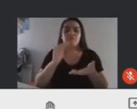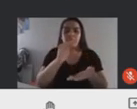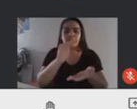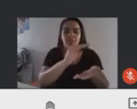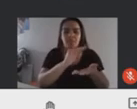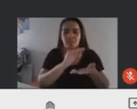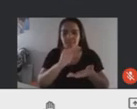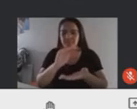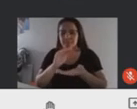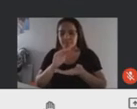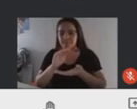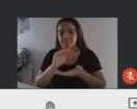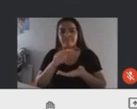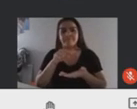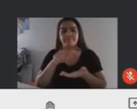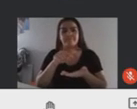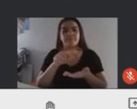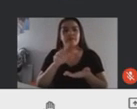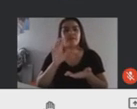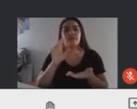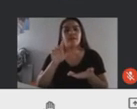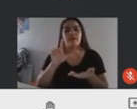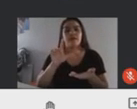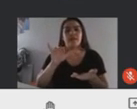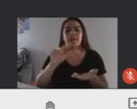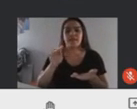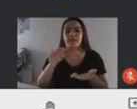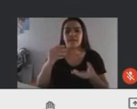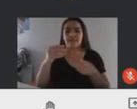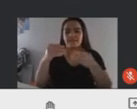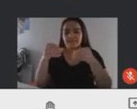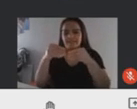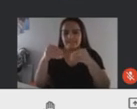em amostras de linhaça, nós já fizemos amostra